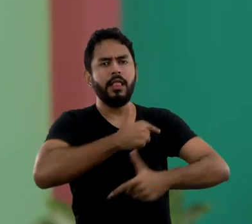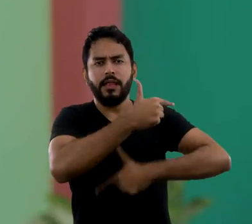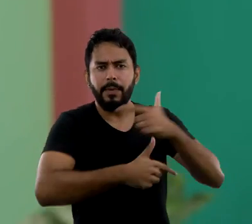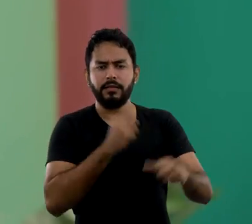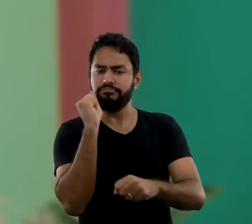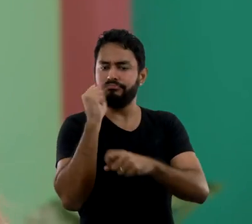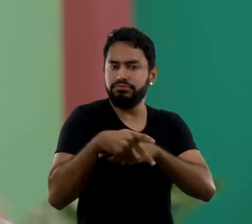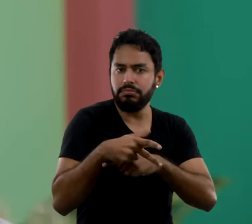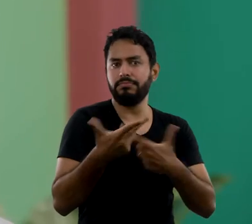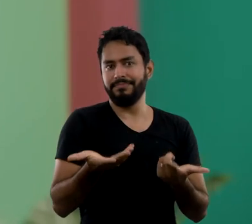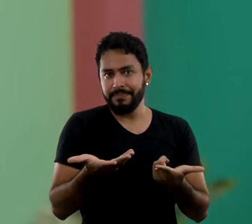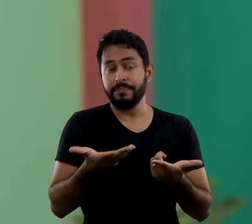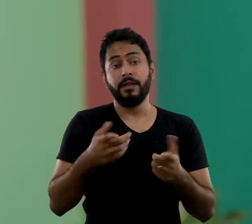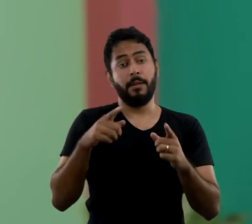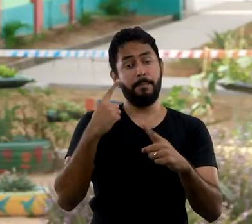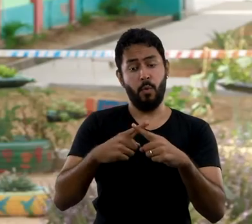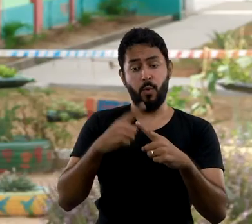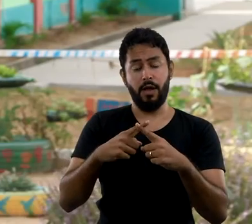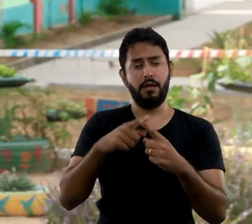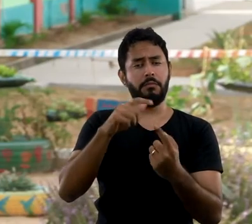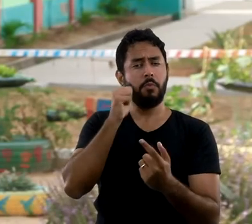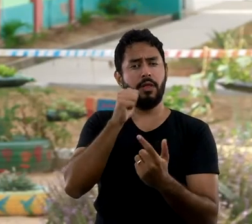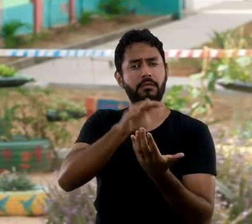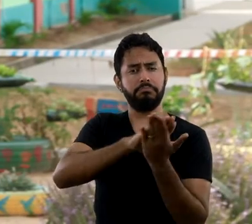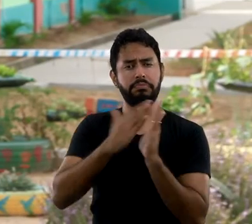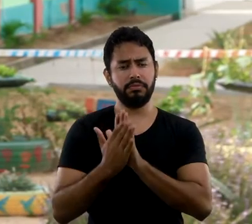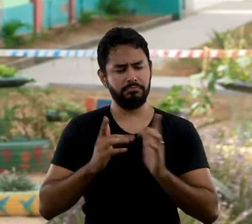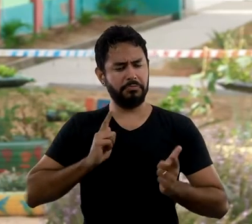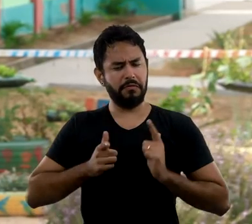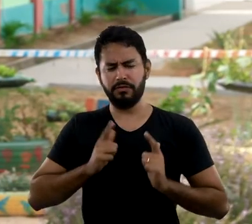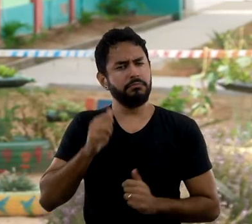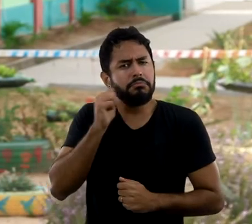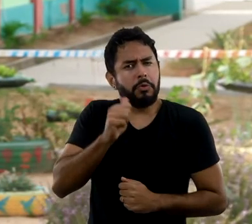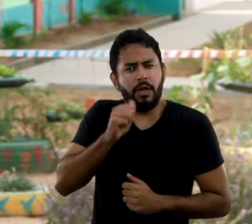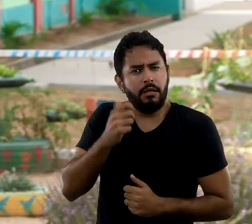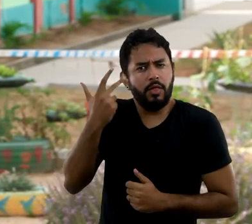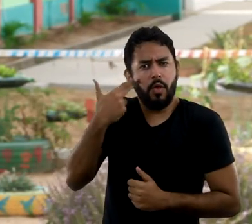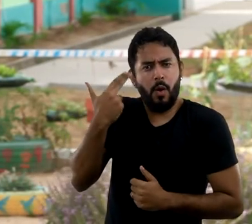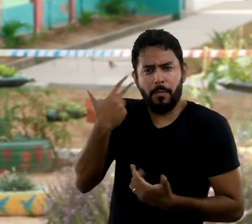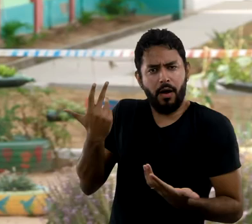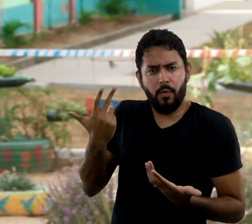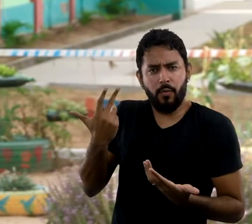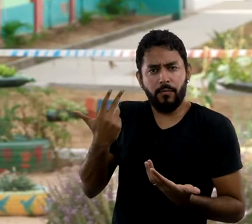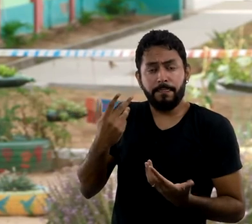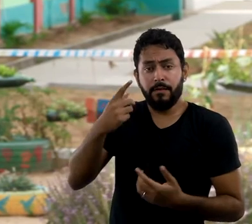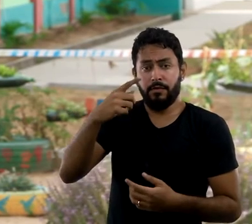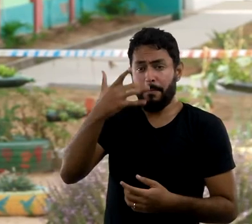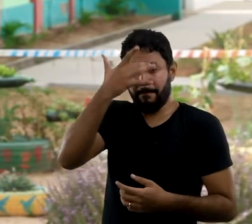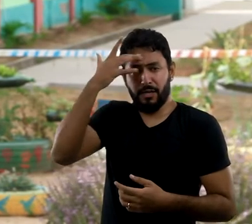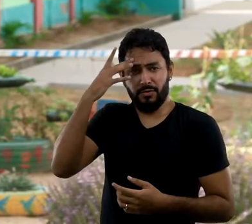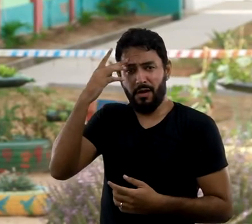e travestis são mulheres com um independente do sexo biológico você fulano não sou